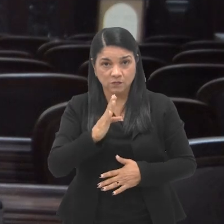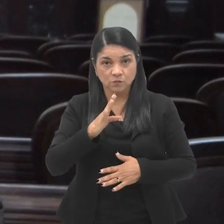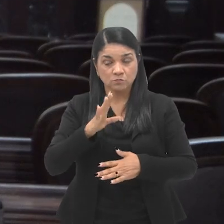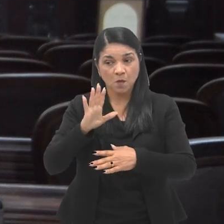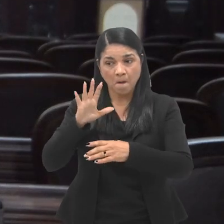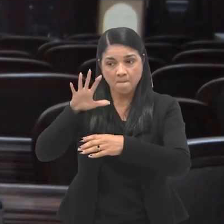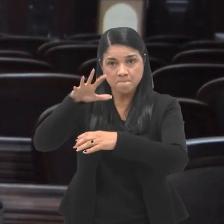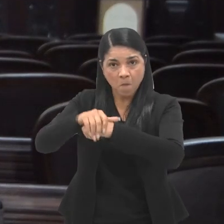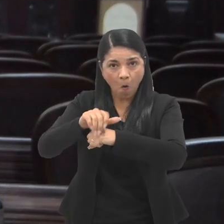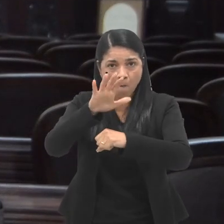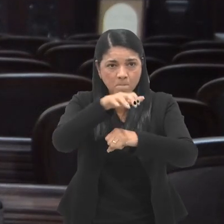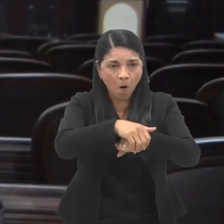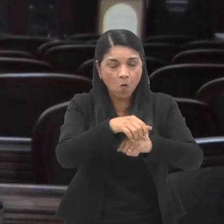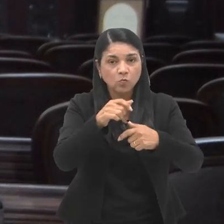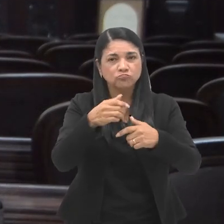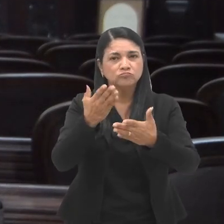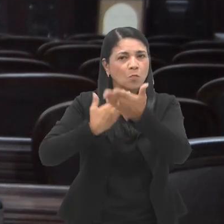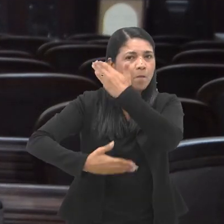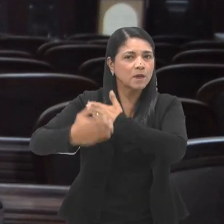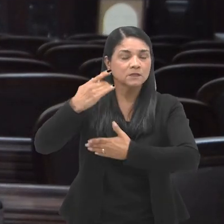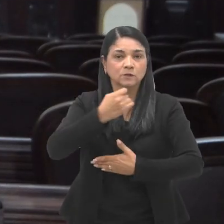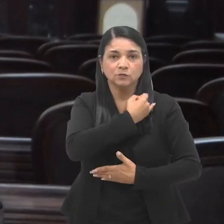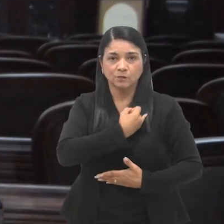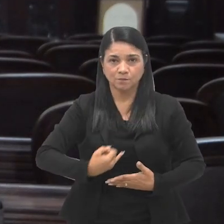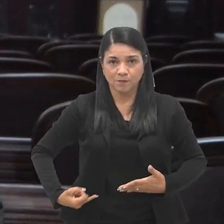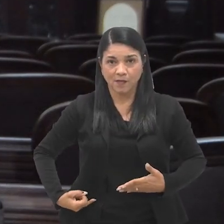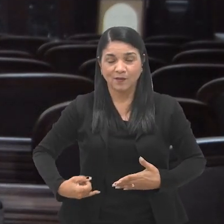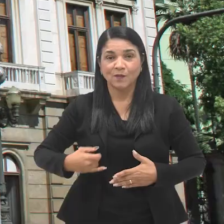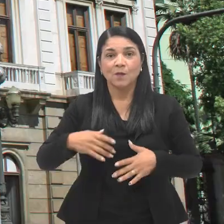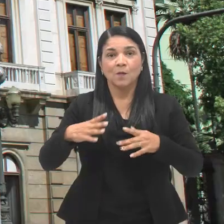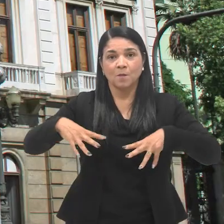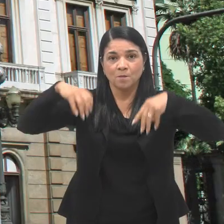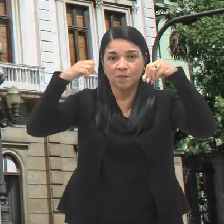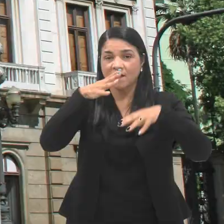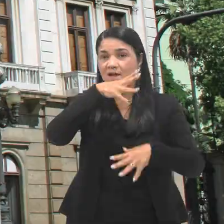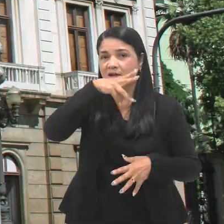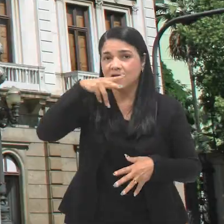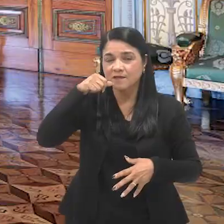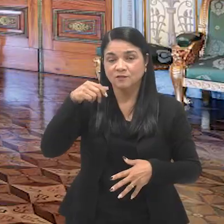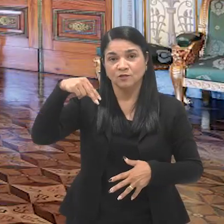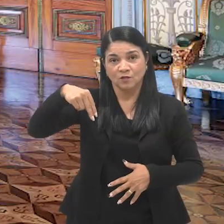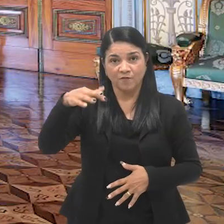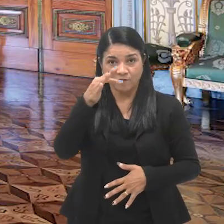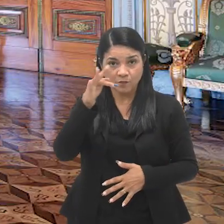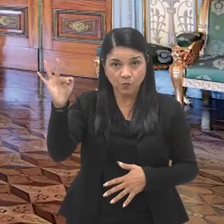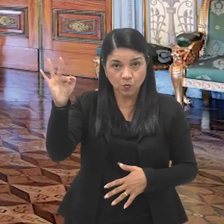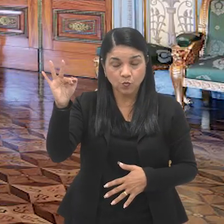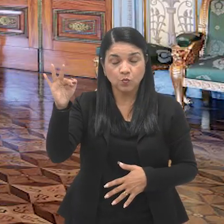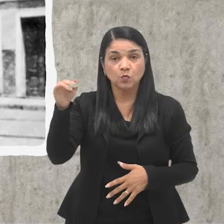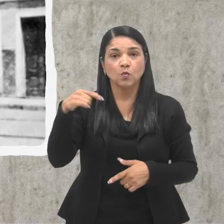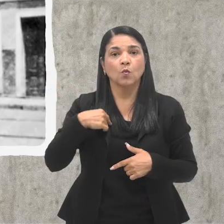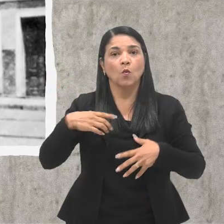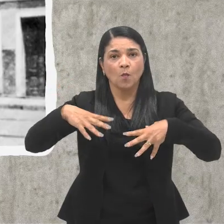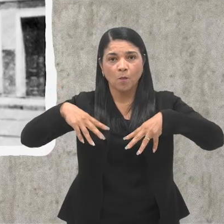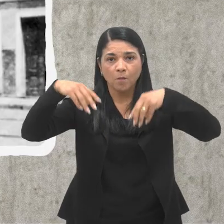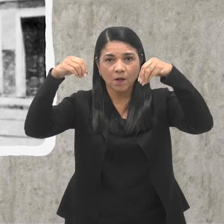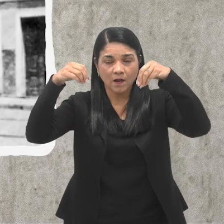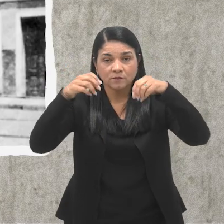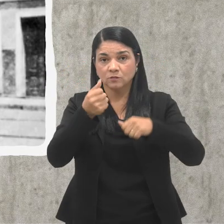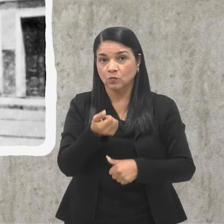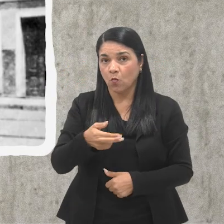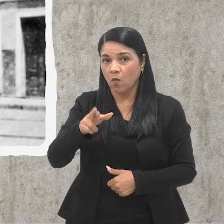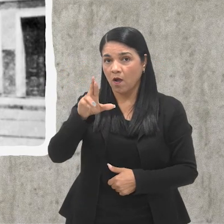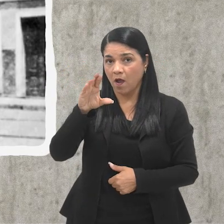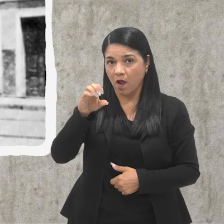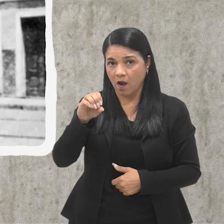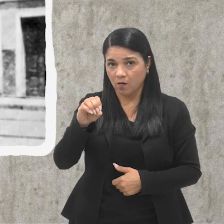se reapropriaram de espaços do passado político do Império. O Palácio do Catete, que foi a residência do Barão de Nova Friburgo, o Palácio do